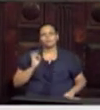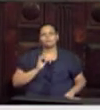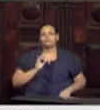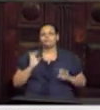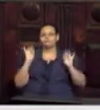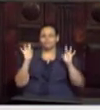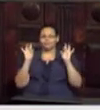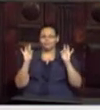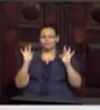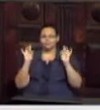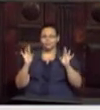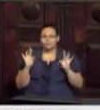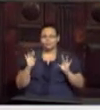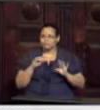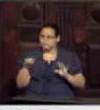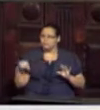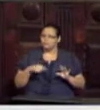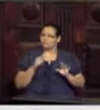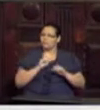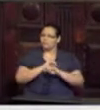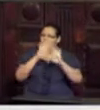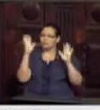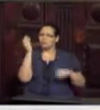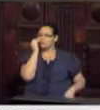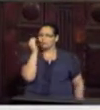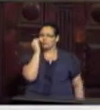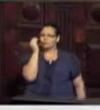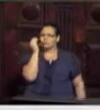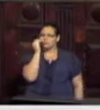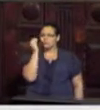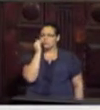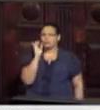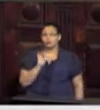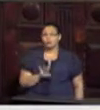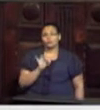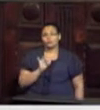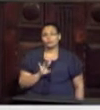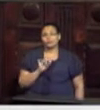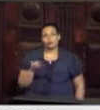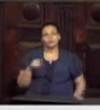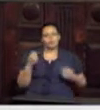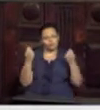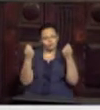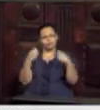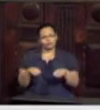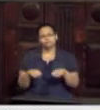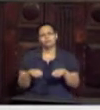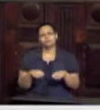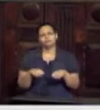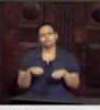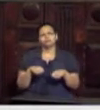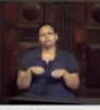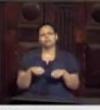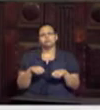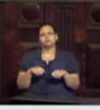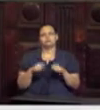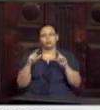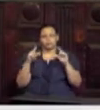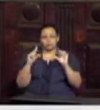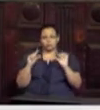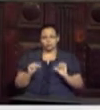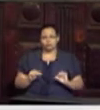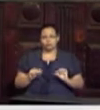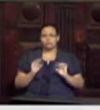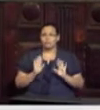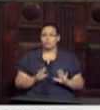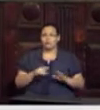de uma forma transparente que essa operação, por si só, foi possível de impactar e reduzir.